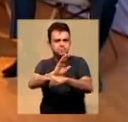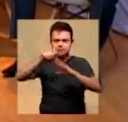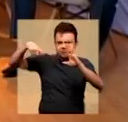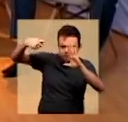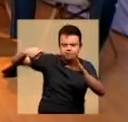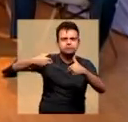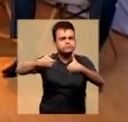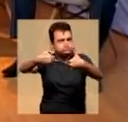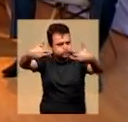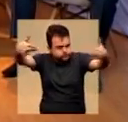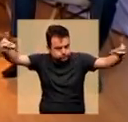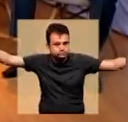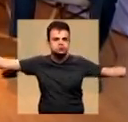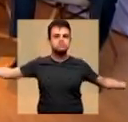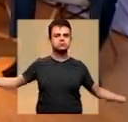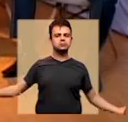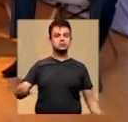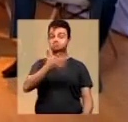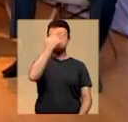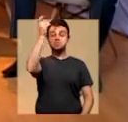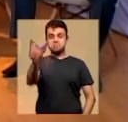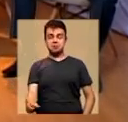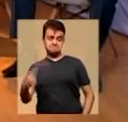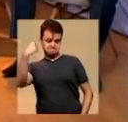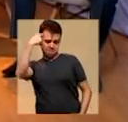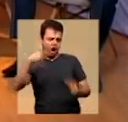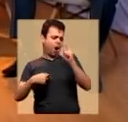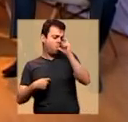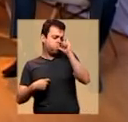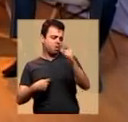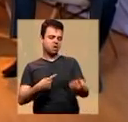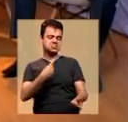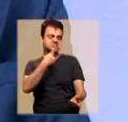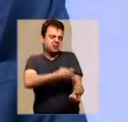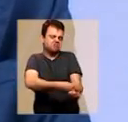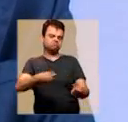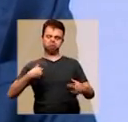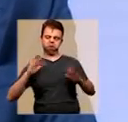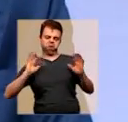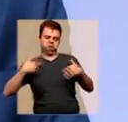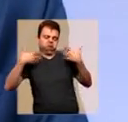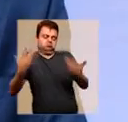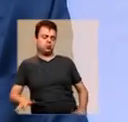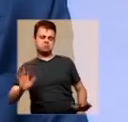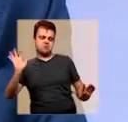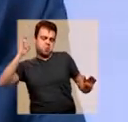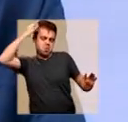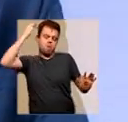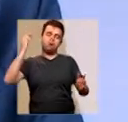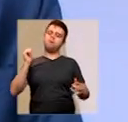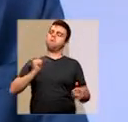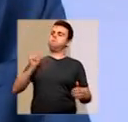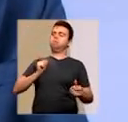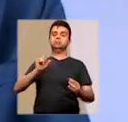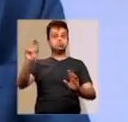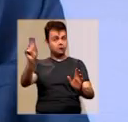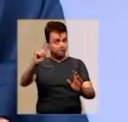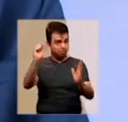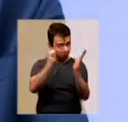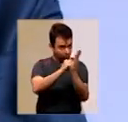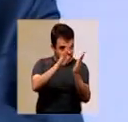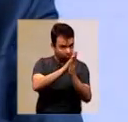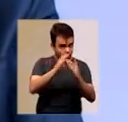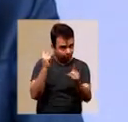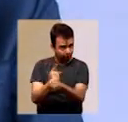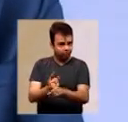Vídeos. Portanto, a pessoa achando que, se negando a passar pelos testes, que está isenta, não. Tem a multa, que é muito